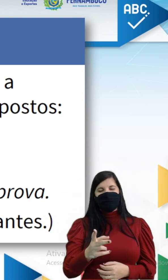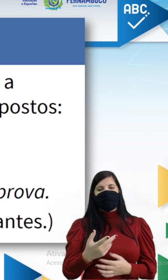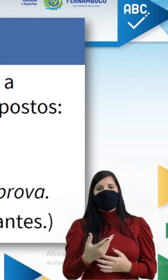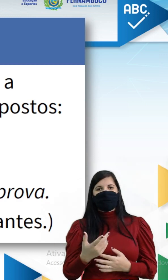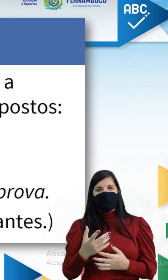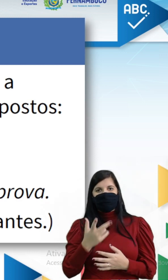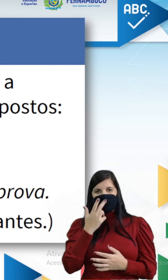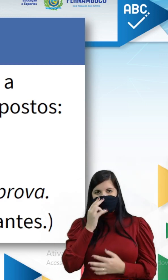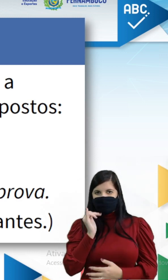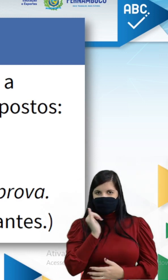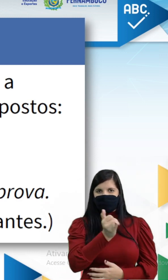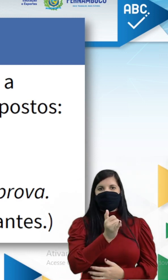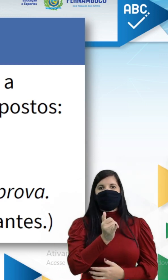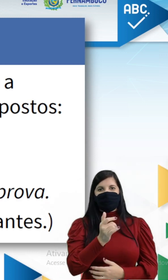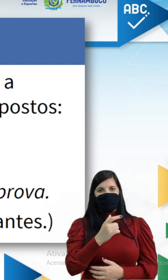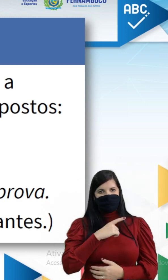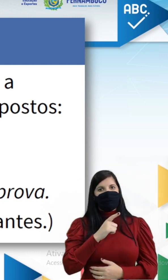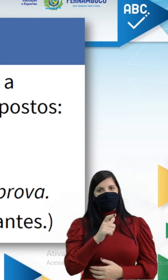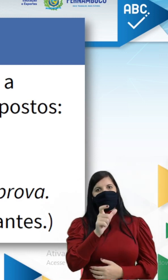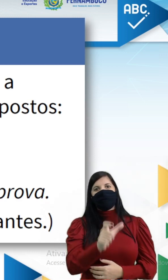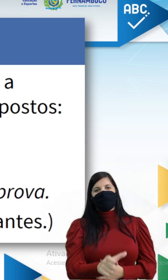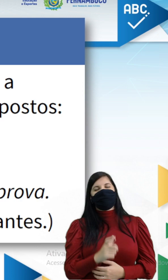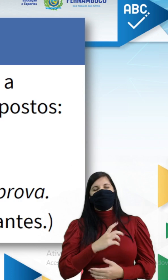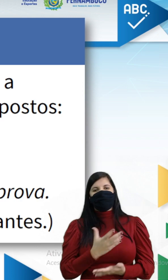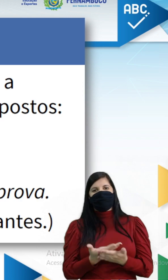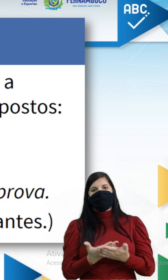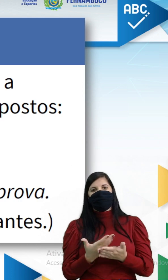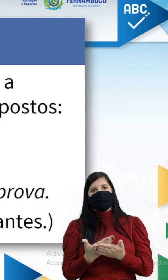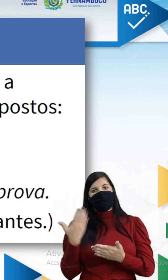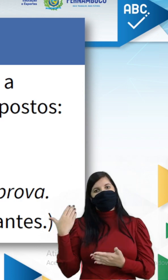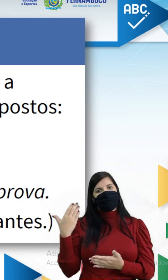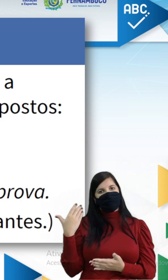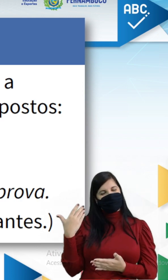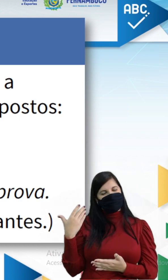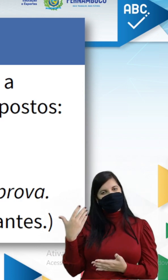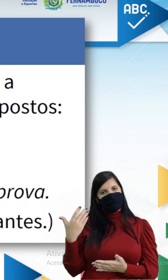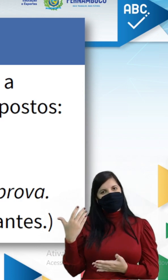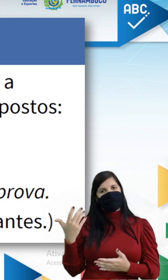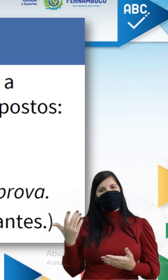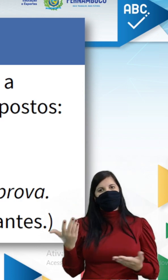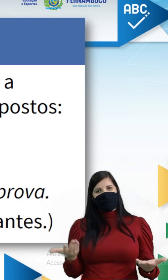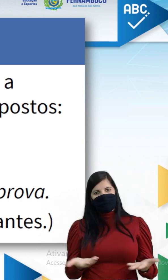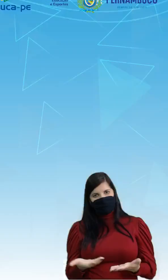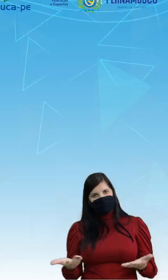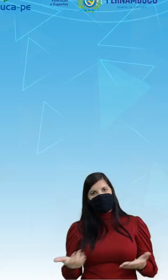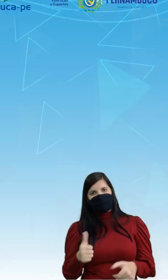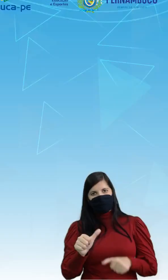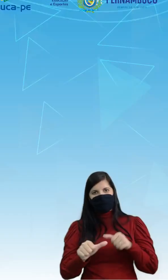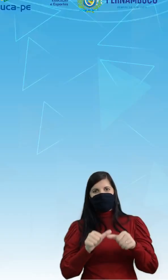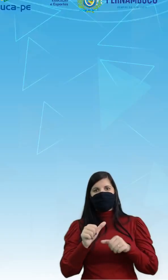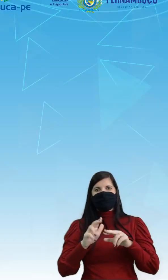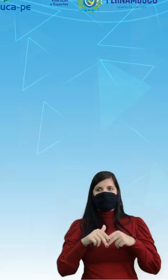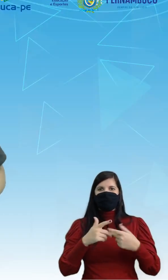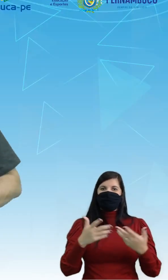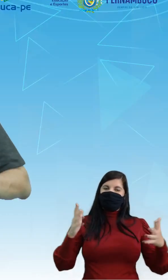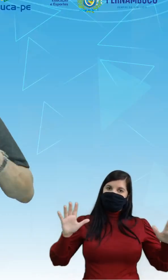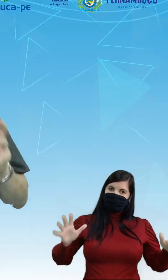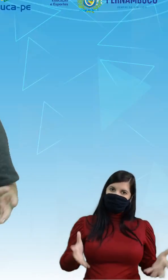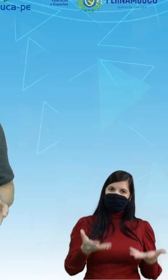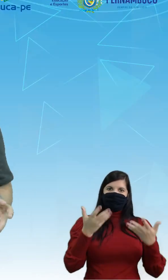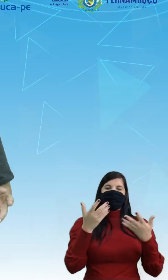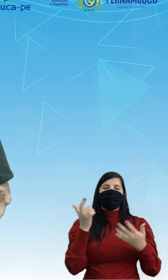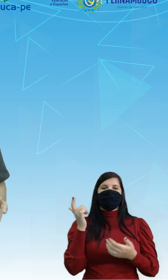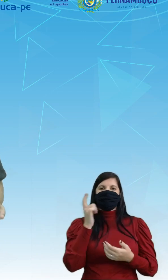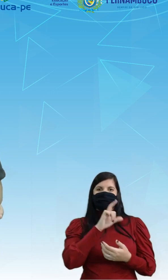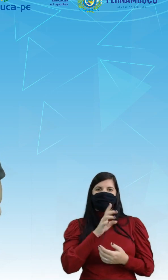uma pista de que ela estudava anteriormente. Então veja só a riqueza aqui de se